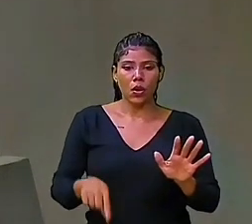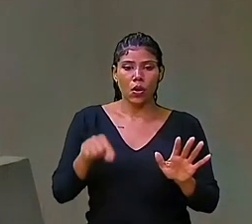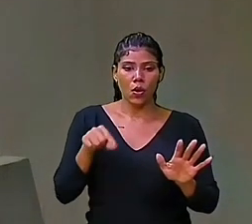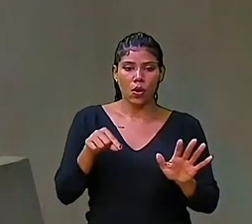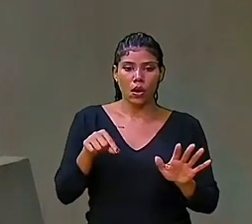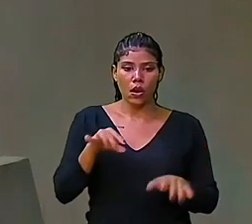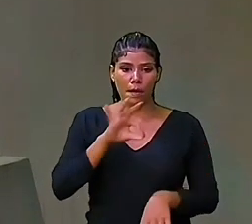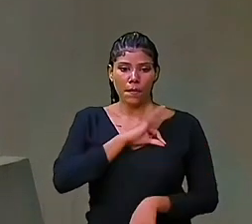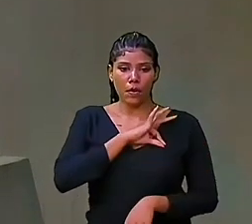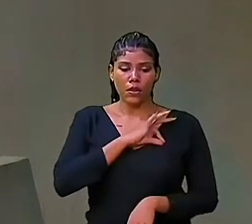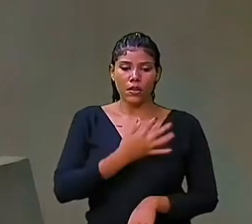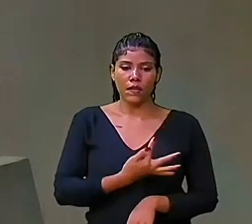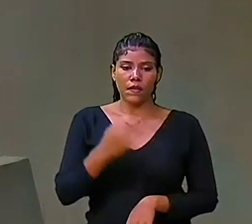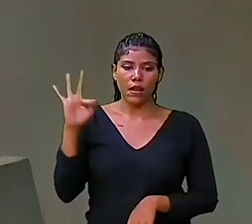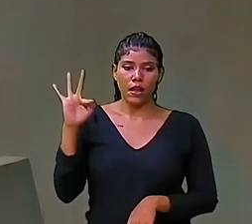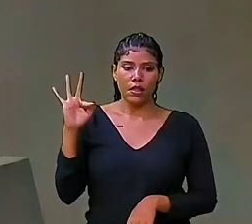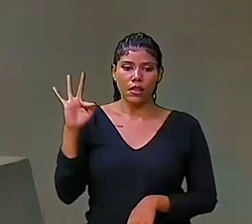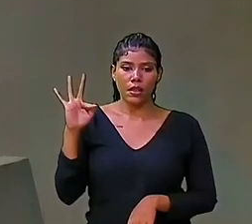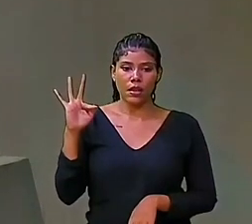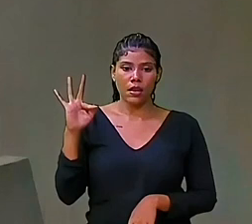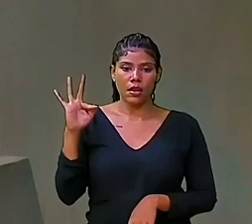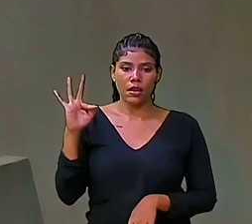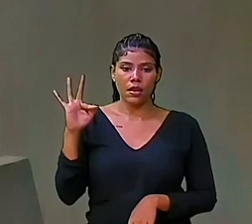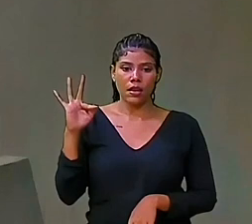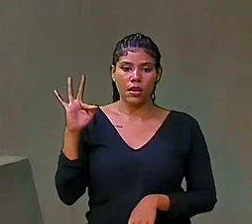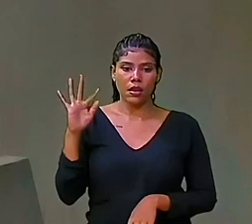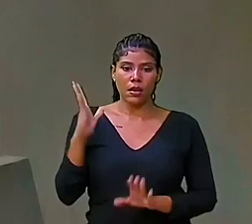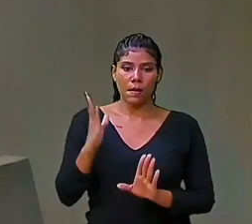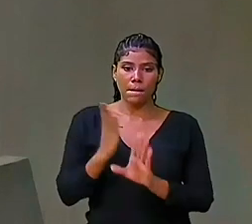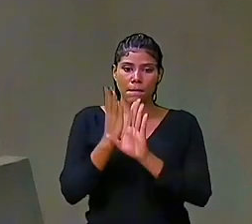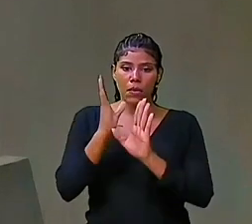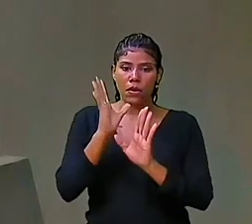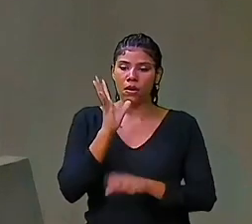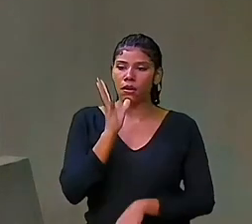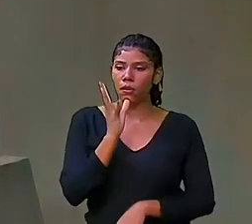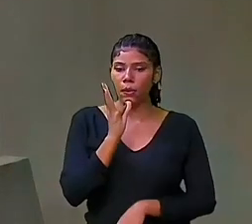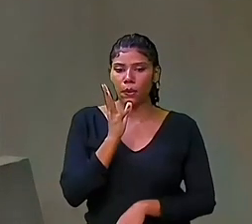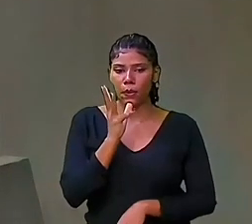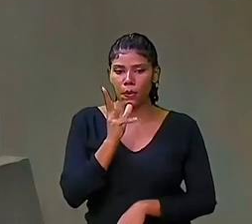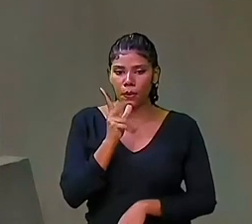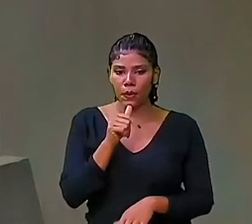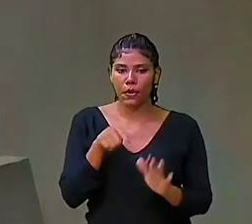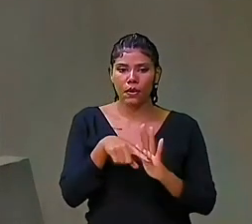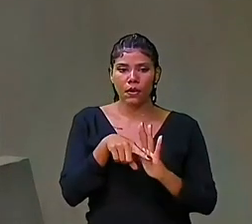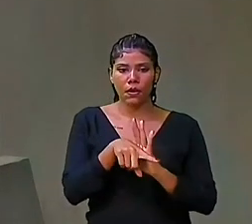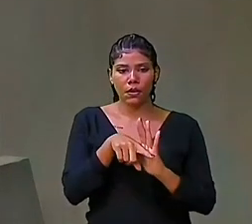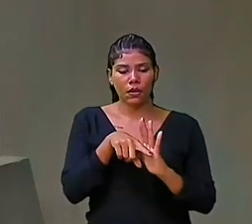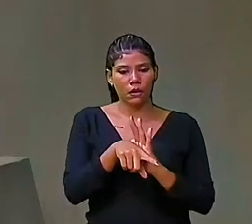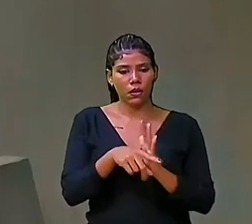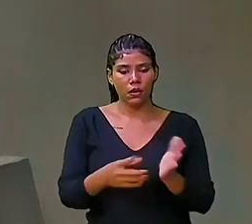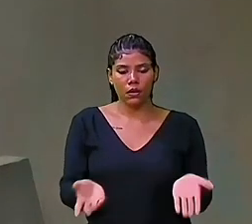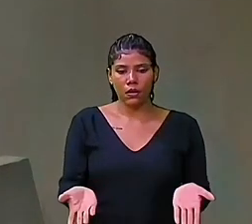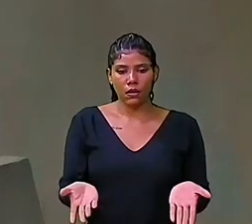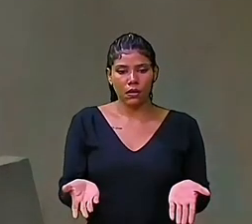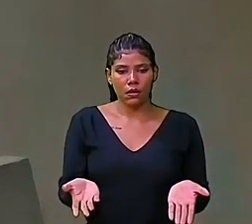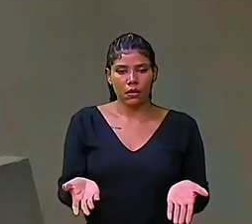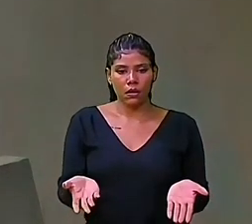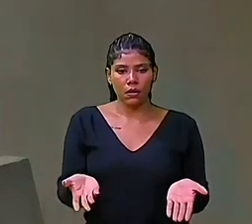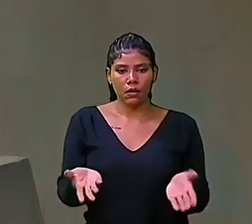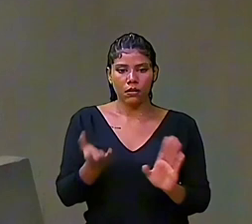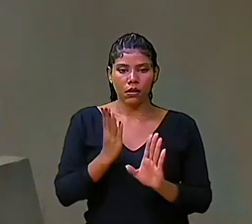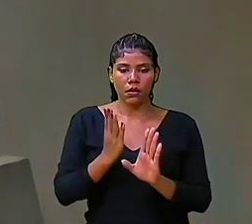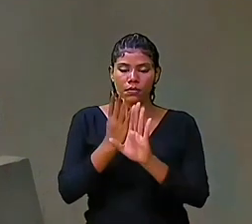a Polícia Federal pela injustificável demora naquela situação. Portanto, por um